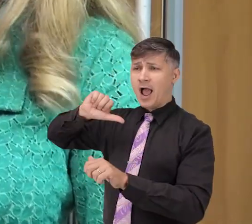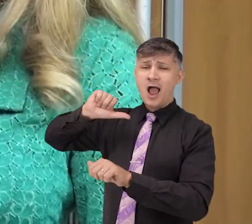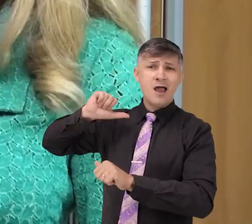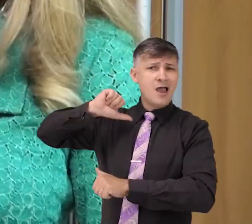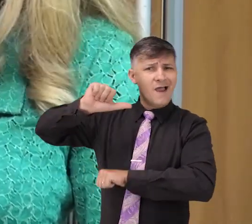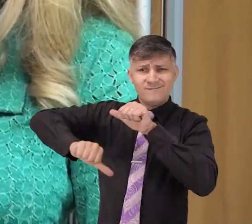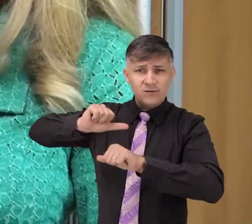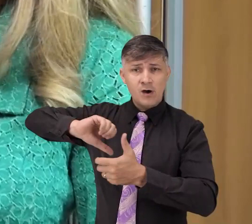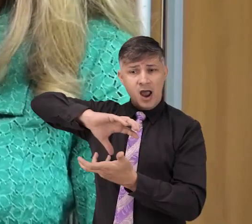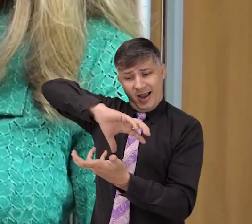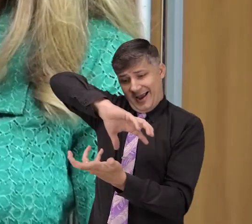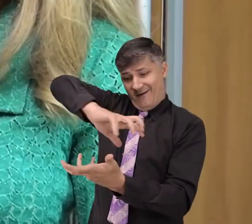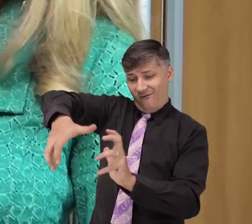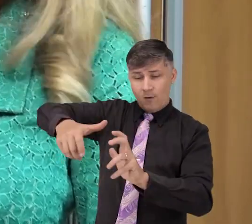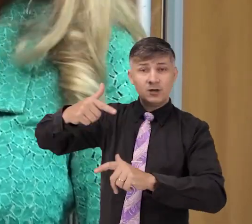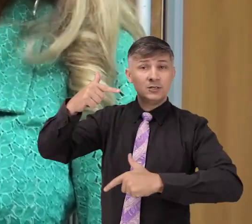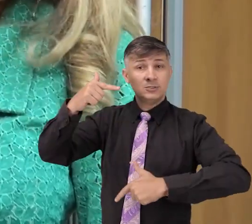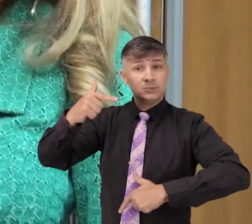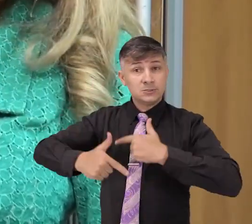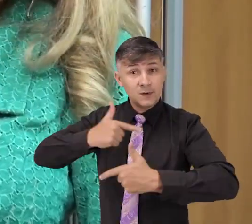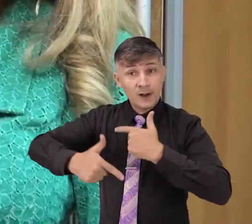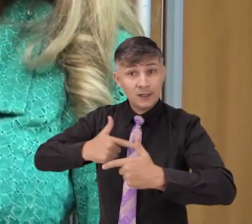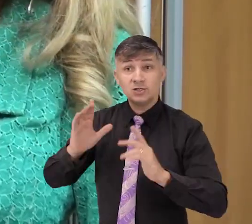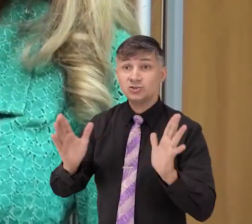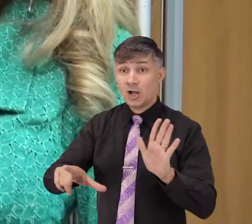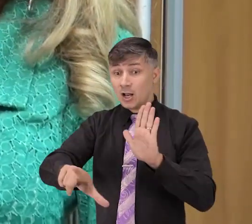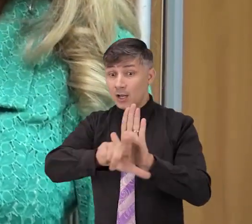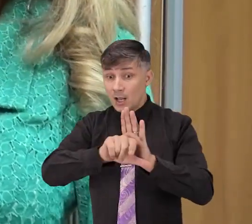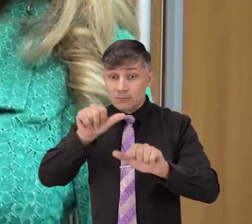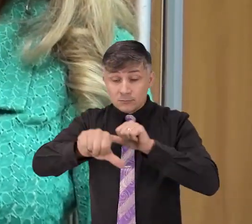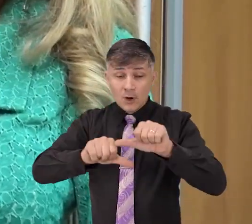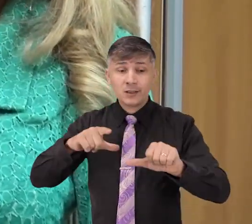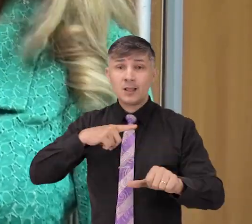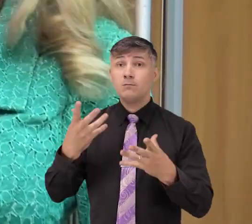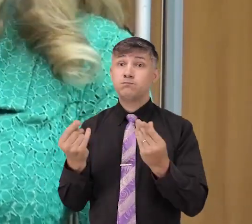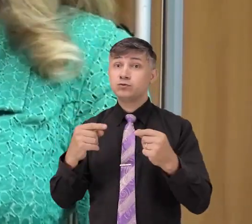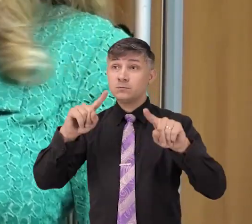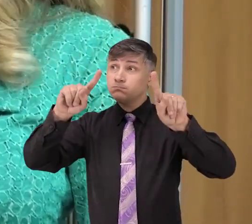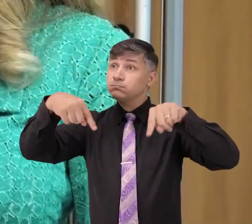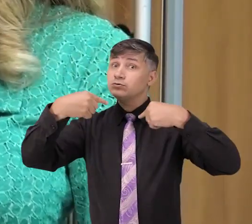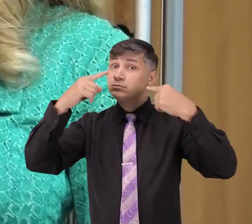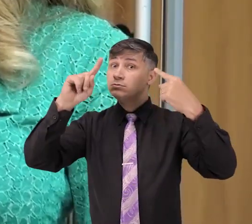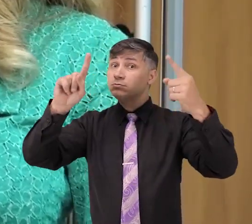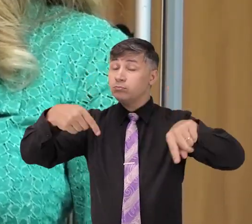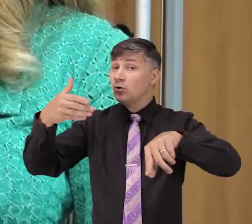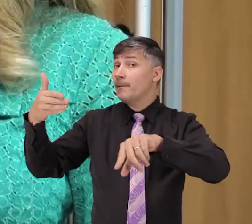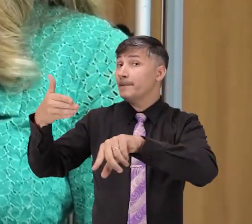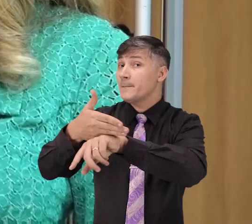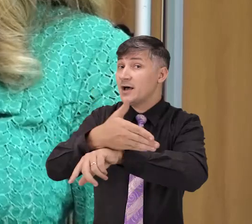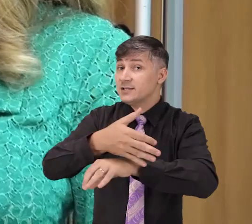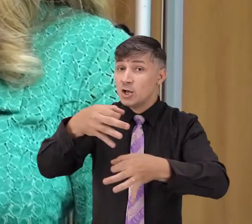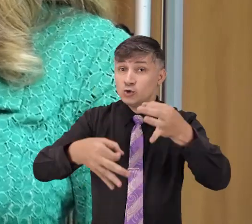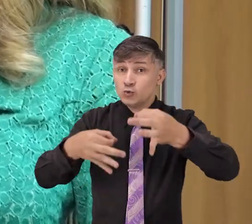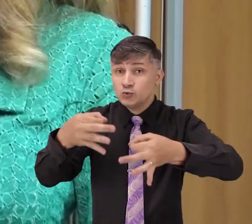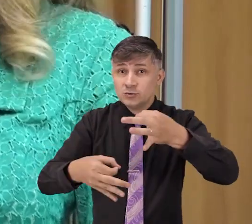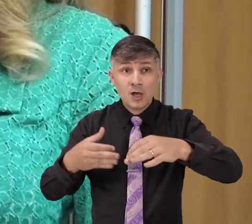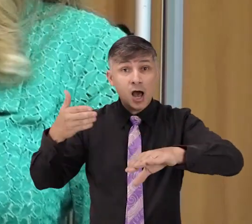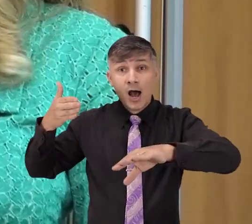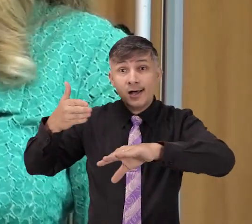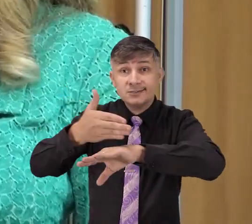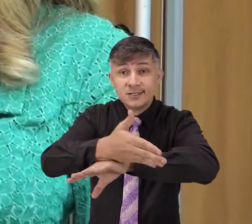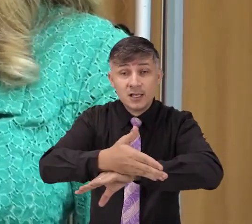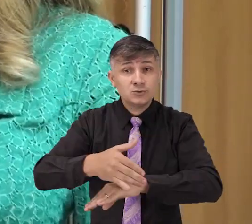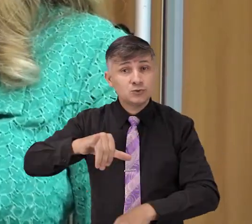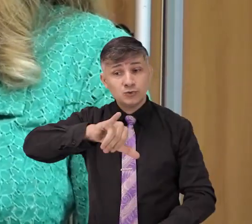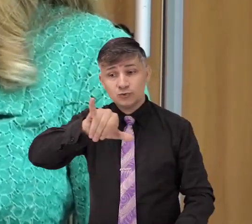com a reforma trabalhista. A reforma trabalhista criou uma série de obstáculos de acesso à justiça, de acesso